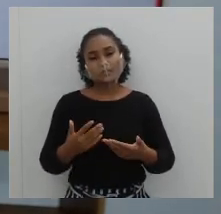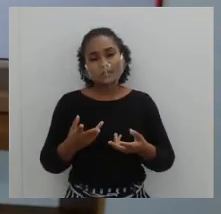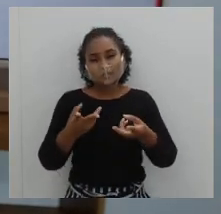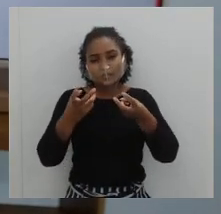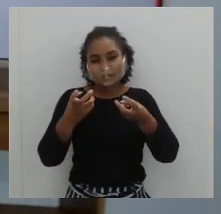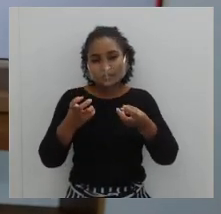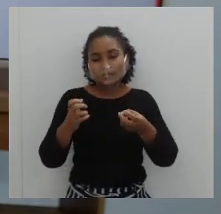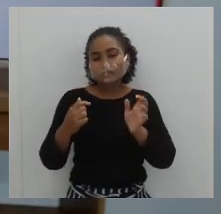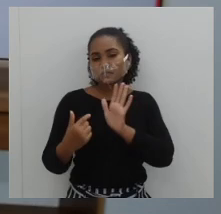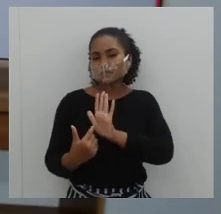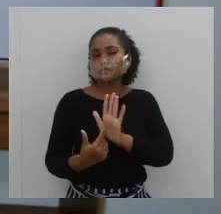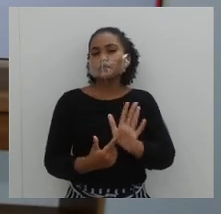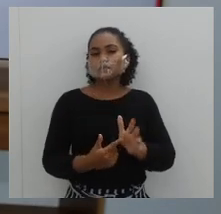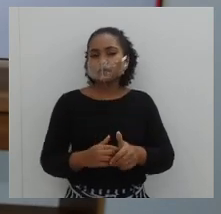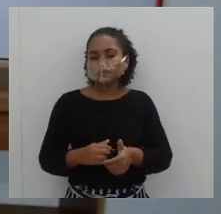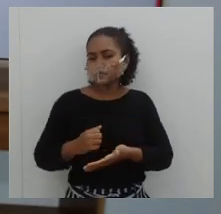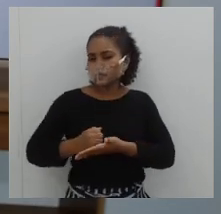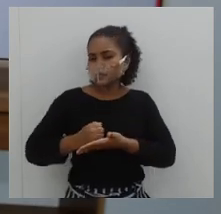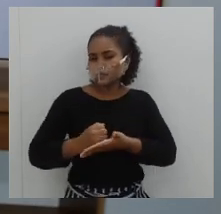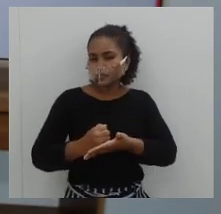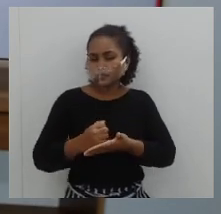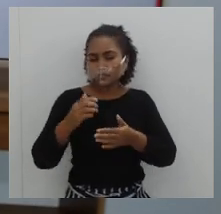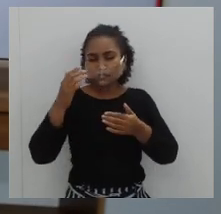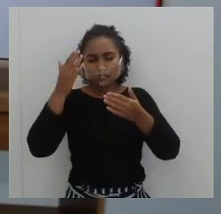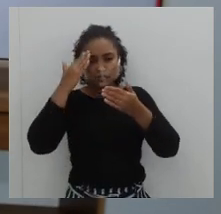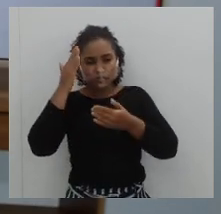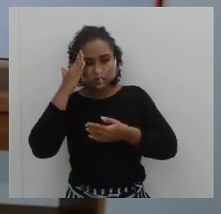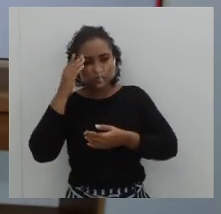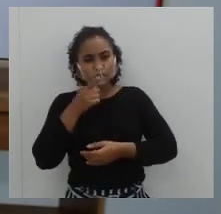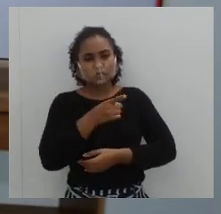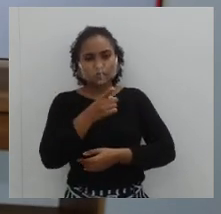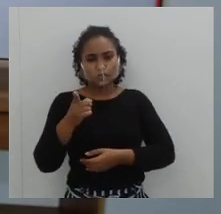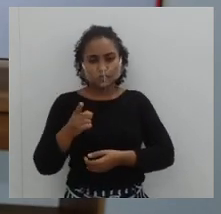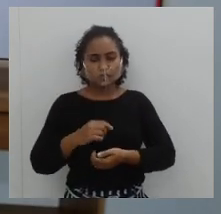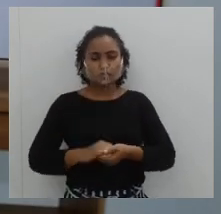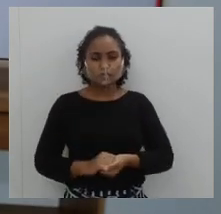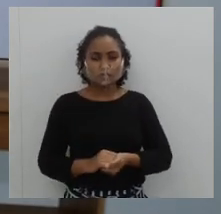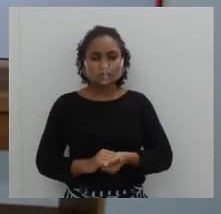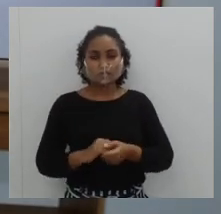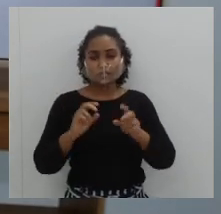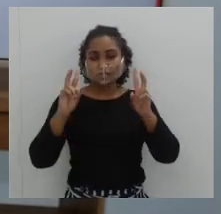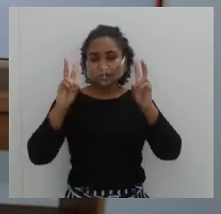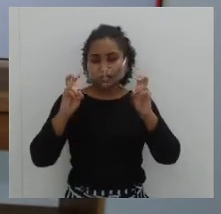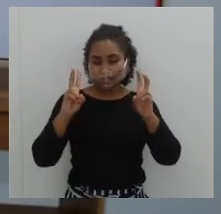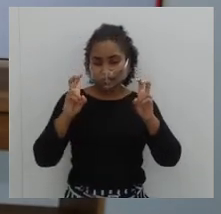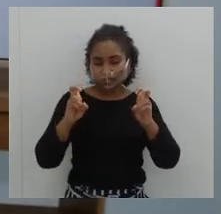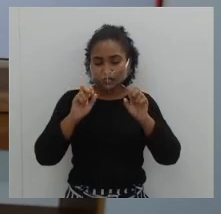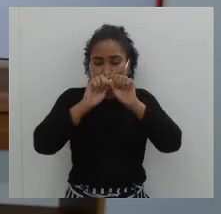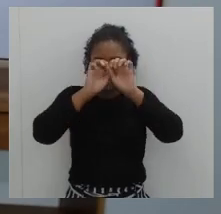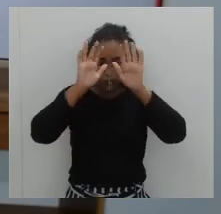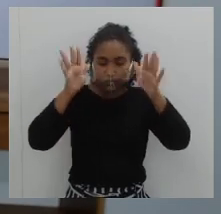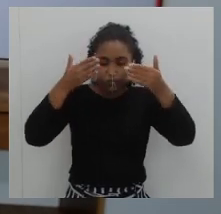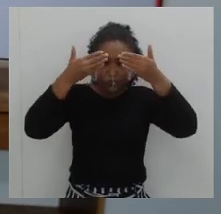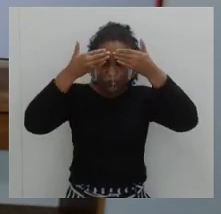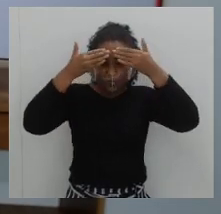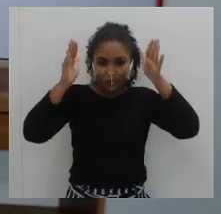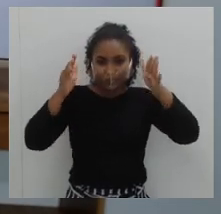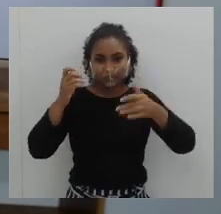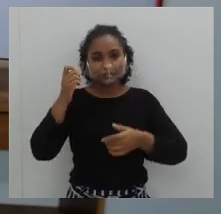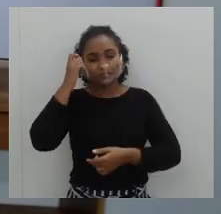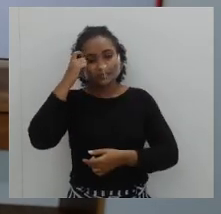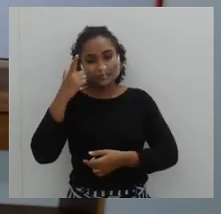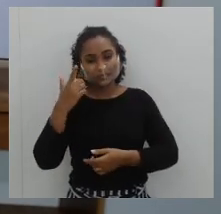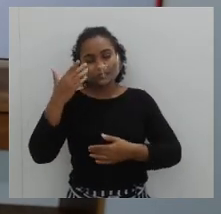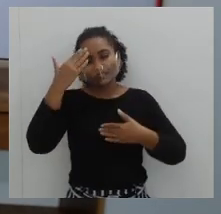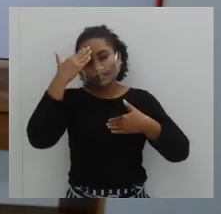ilustração, espero ter ajudado na compreensão de vocês quanto a esse conteúdo, ou clareado um pouco as ideias, tá certo?